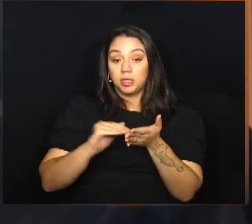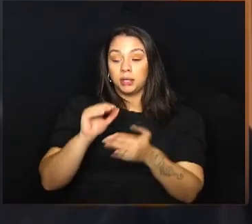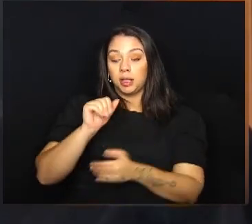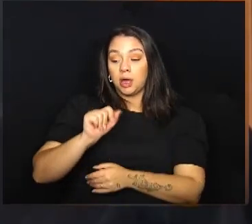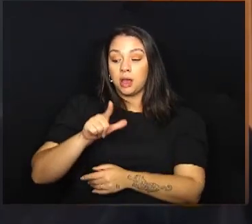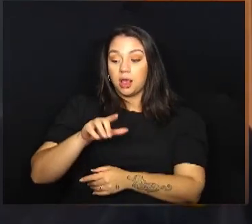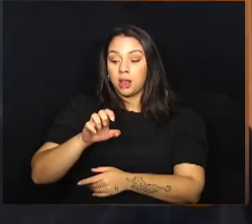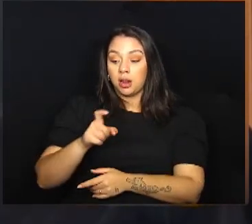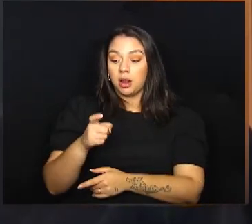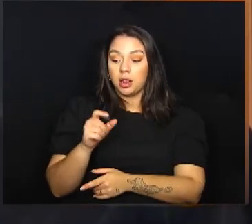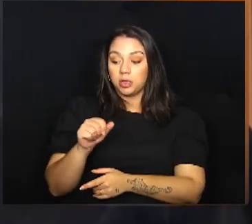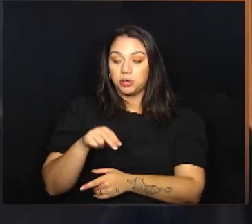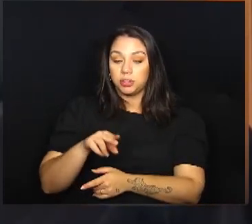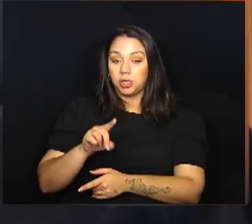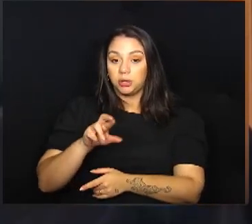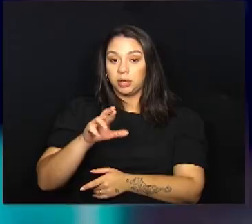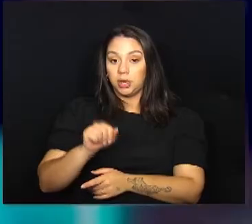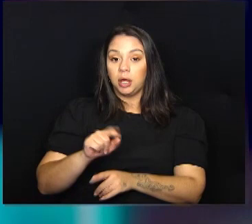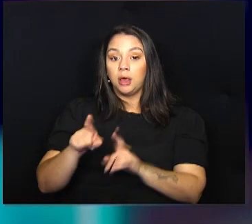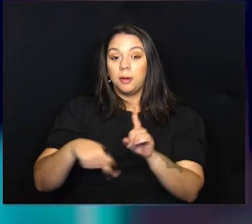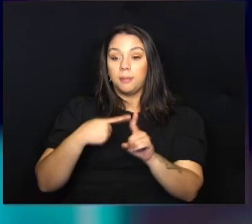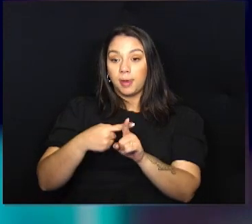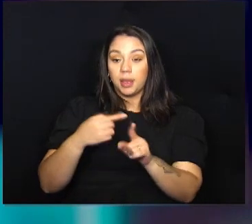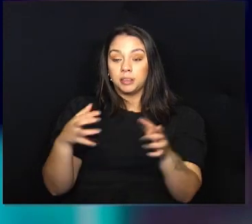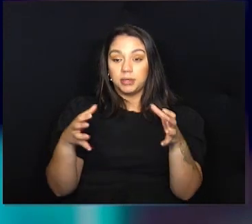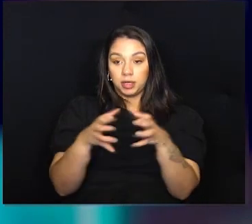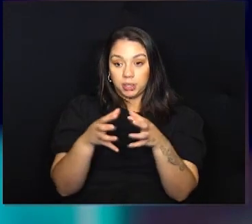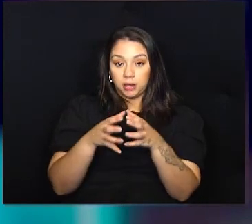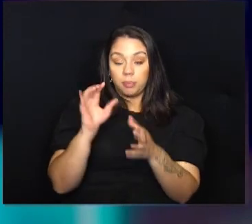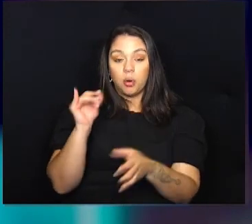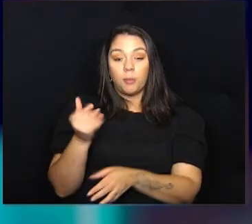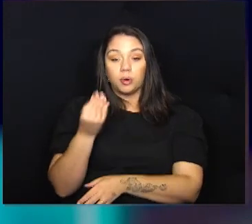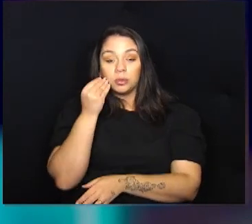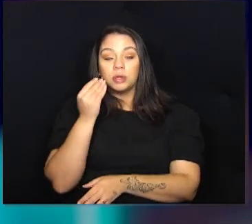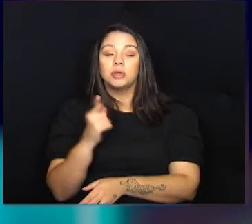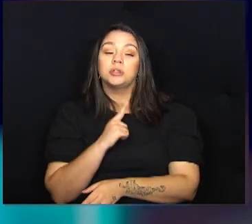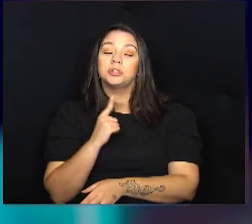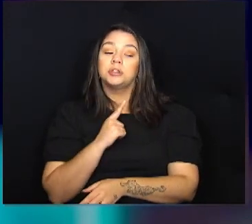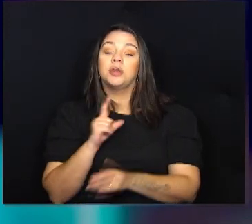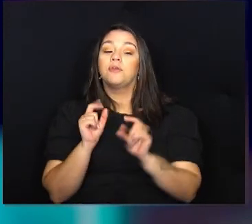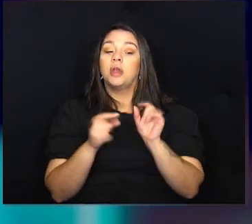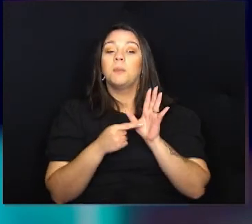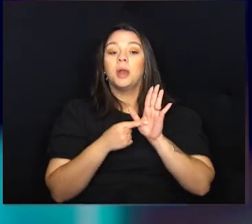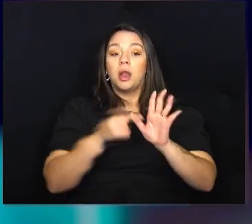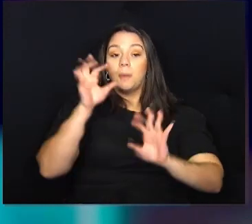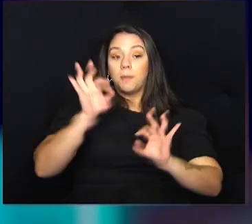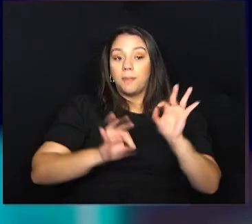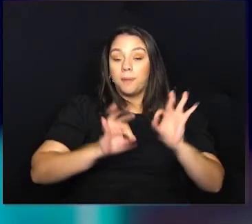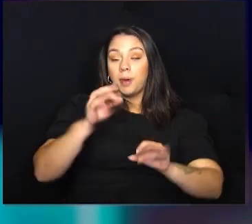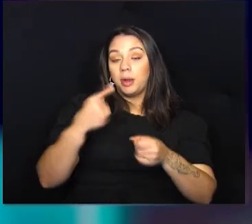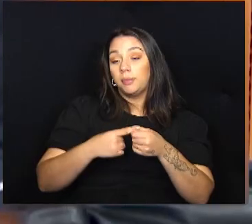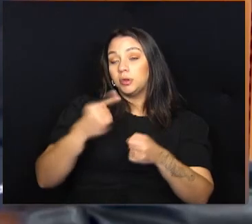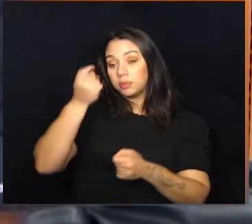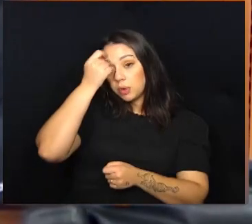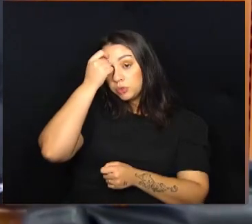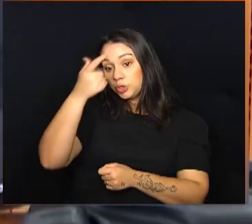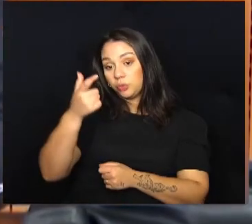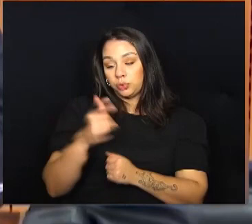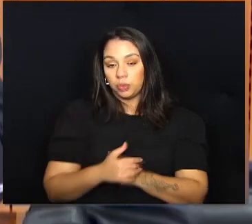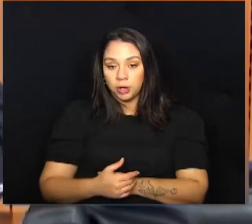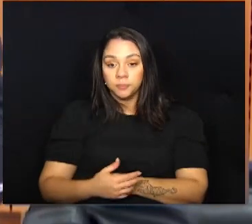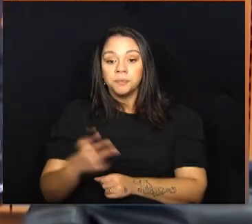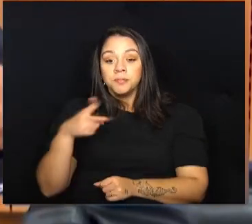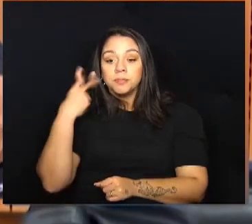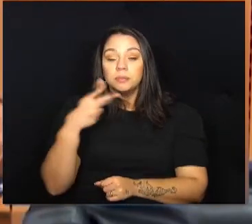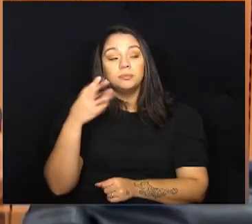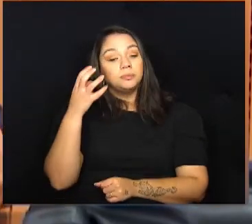Alexandra Caprioli e sua equipe. Na oportunidade, foi apresentado o Plano Municipal de Cultura. O vereador